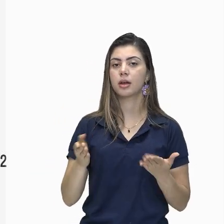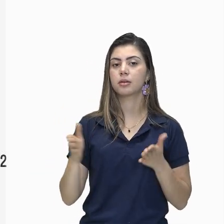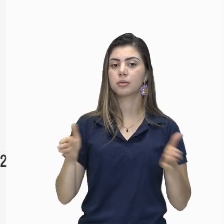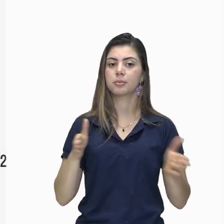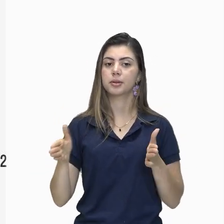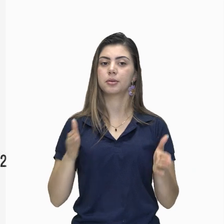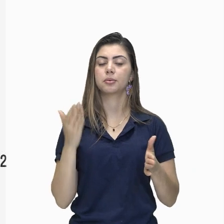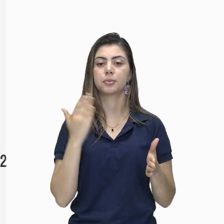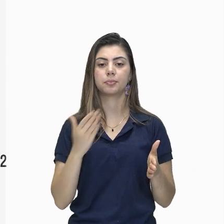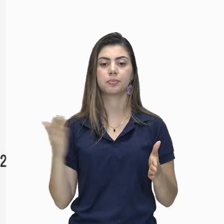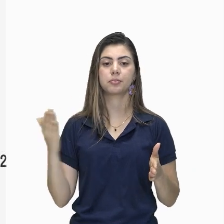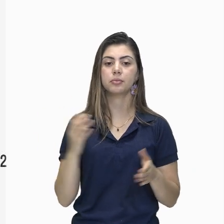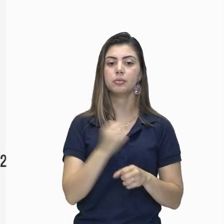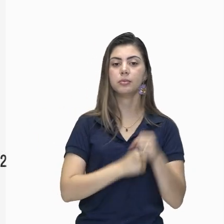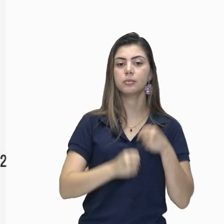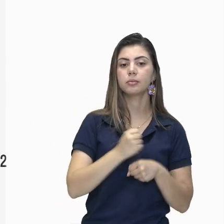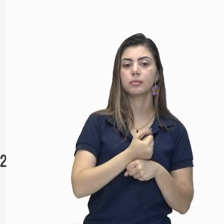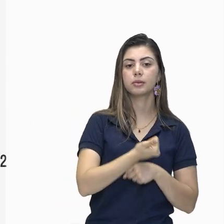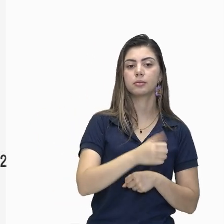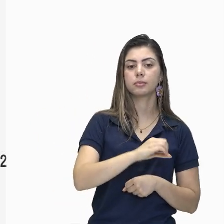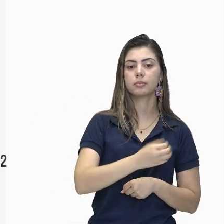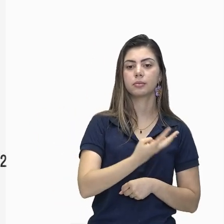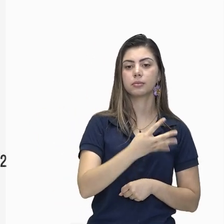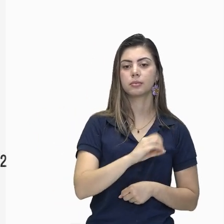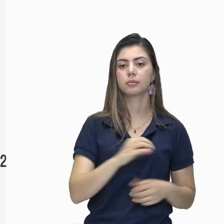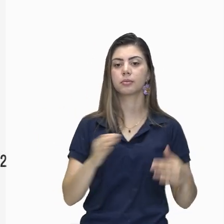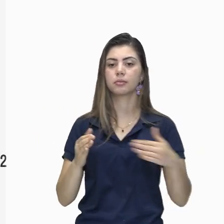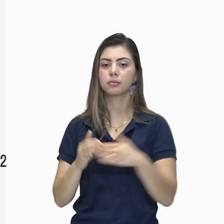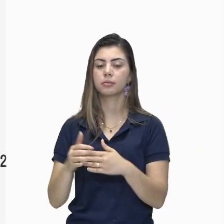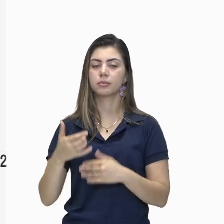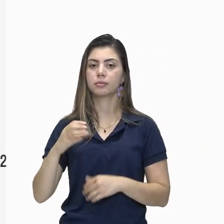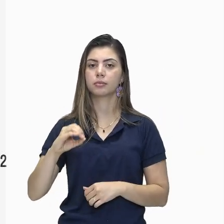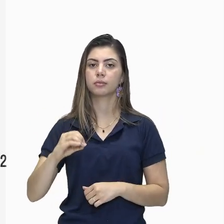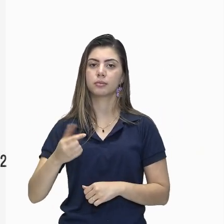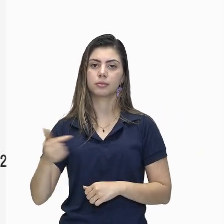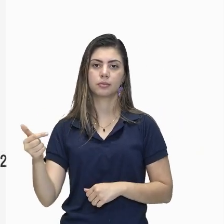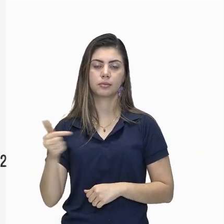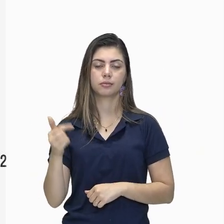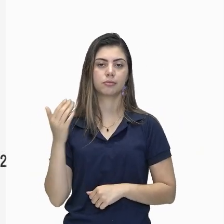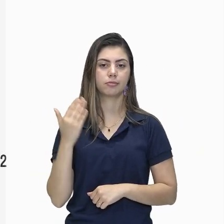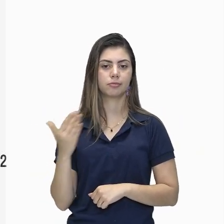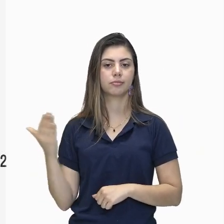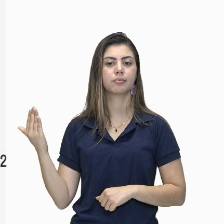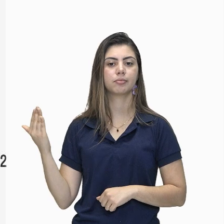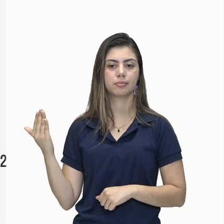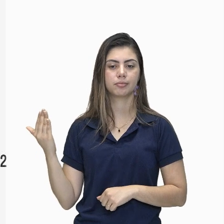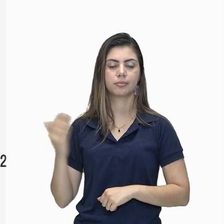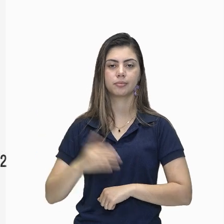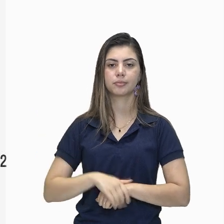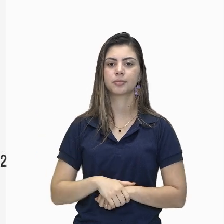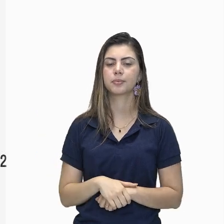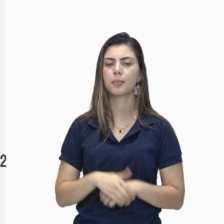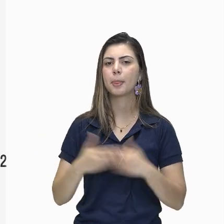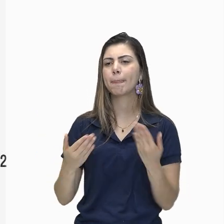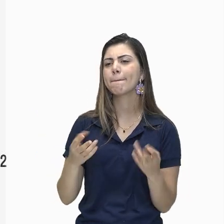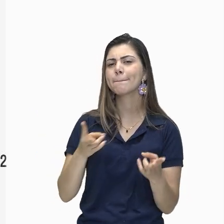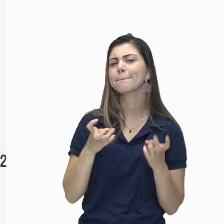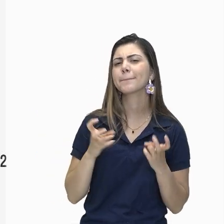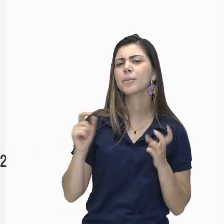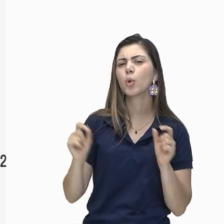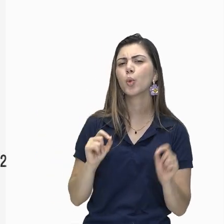ainda, entre 1940, né, até 2022. Observem